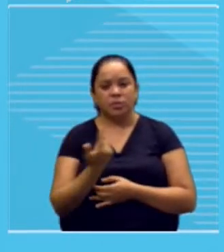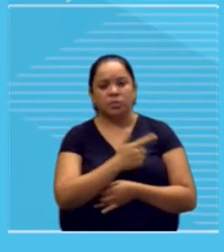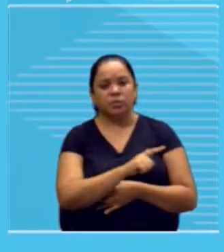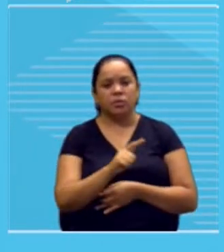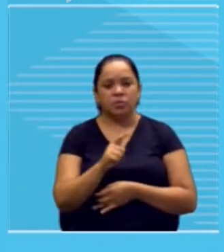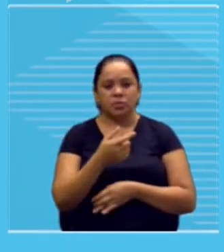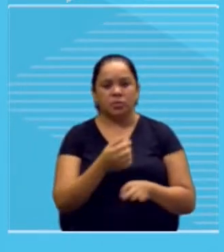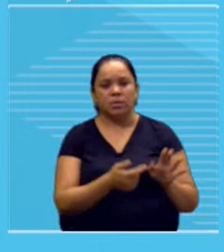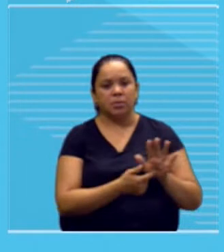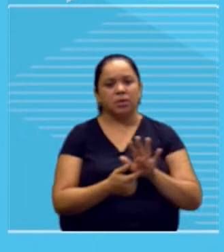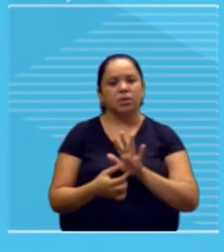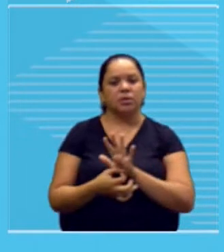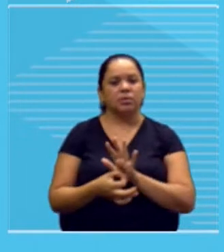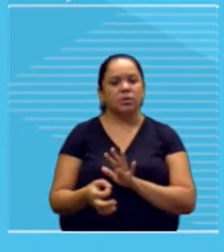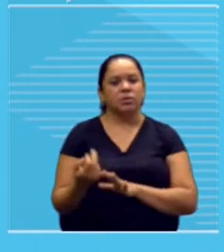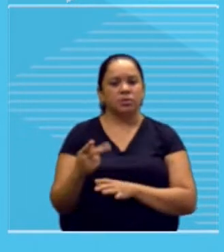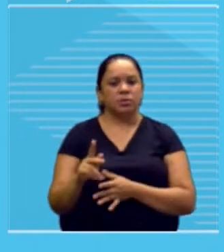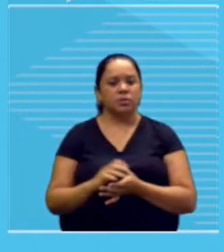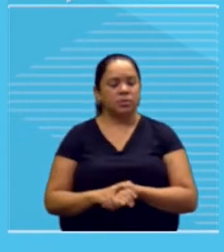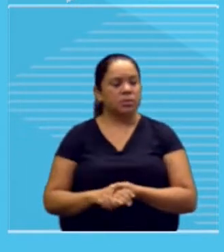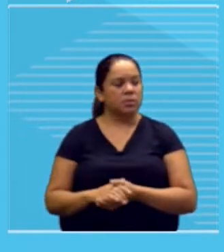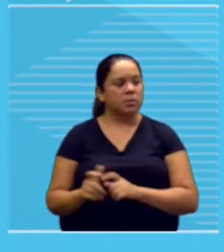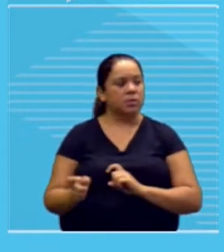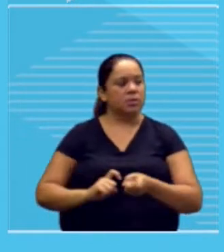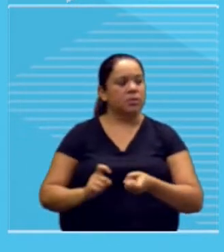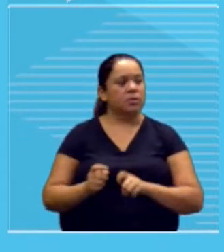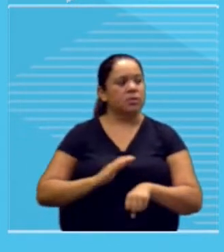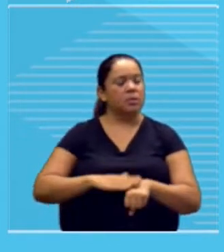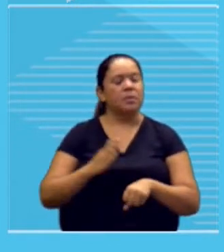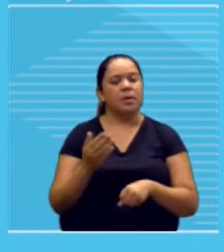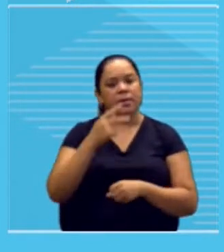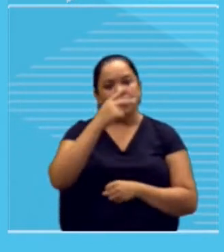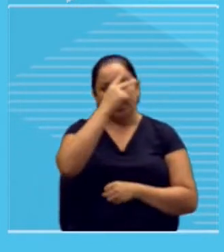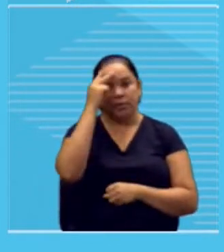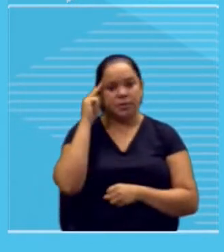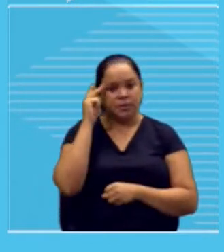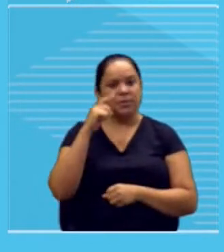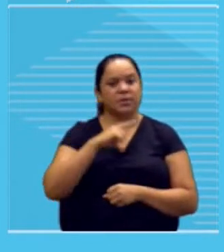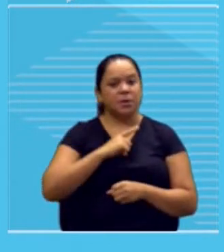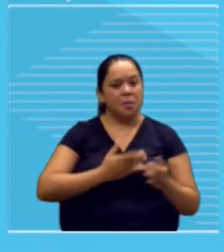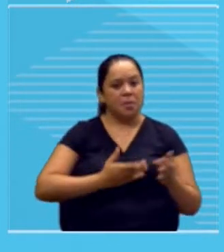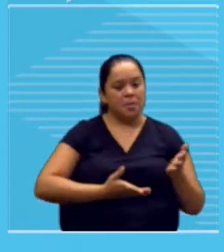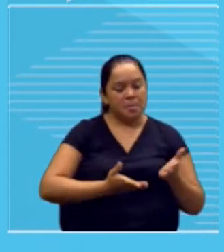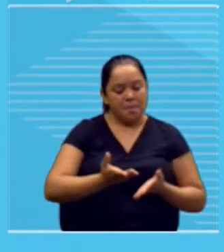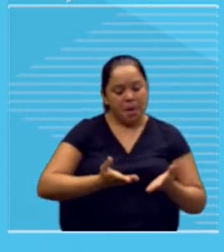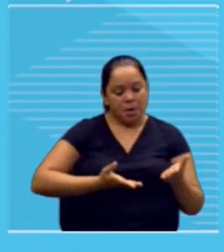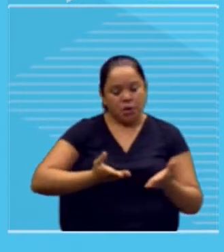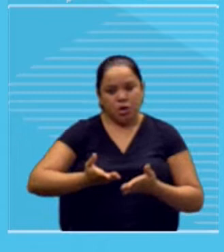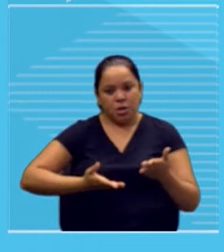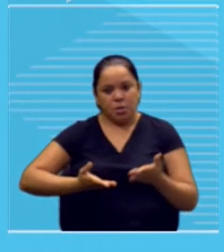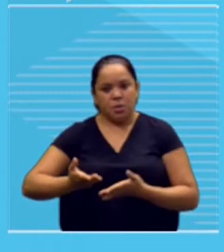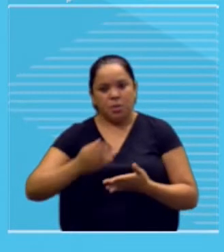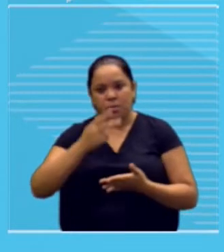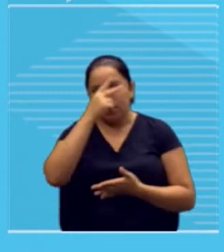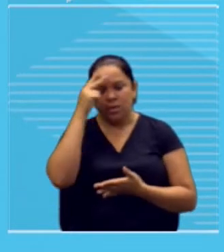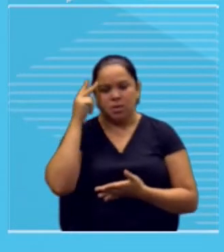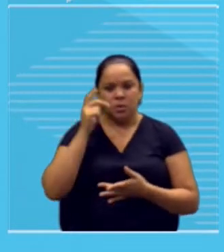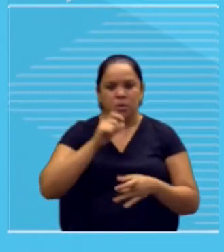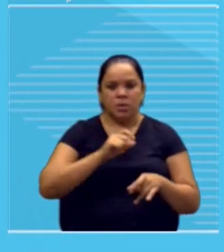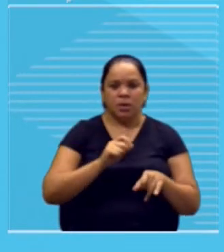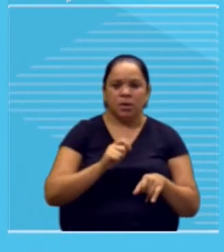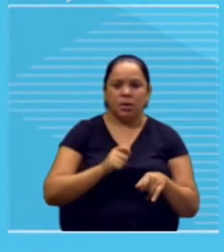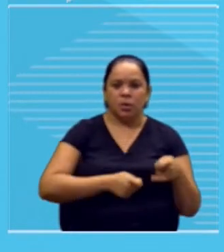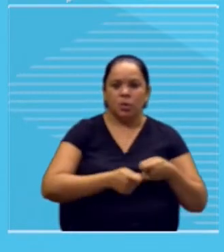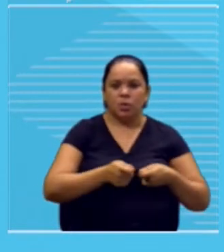outro em debates maiores com mais pessoas inclusive tá um mediador né gente a pessoa que está lá controlando o tempo